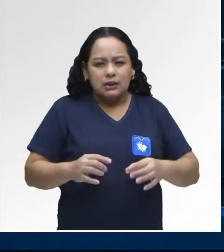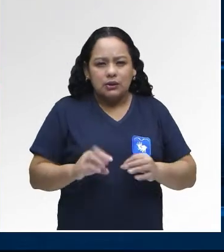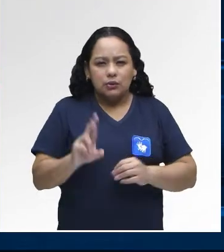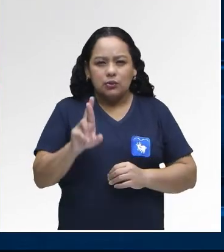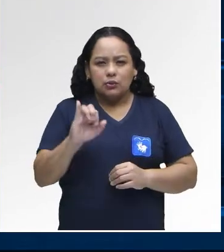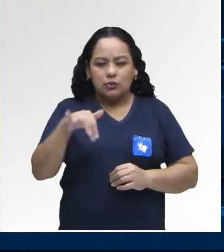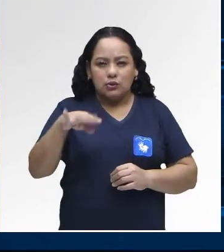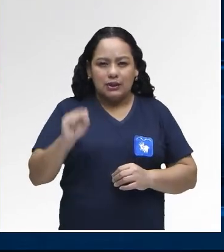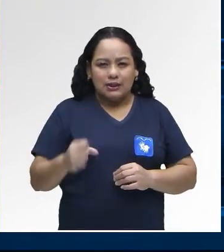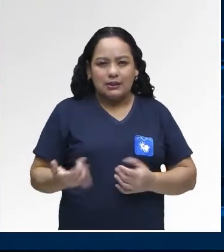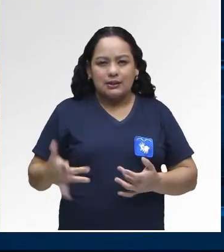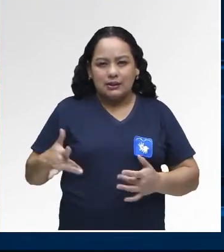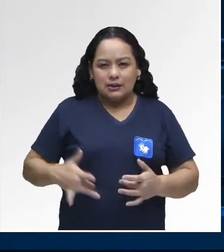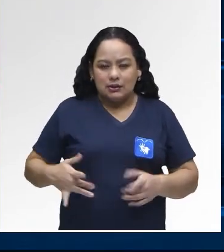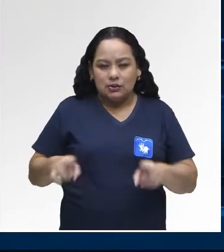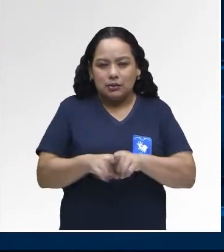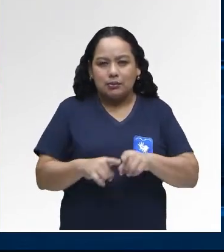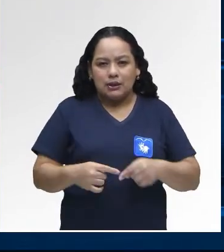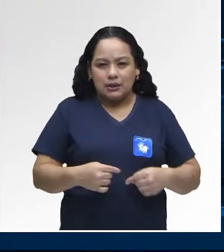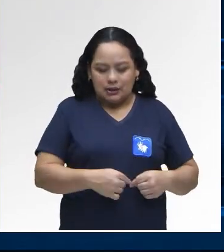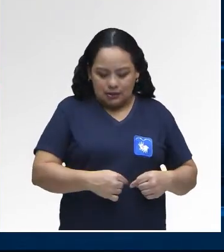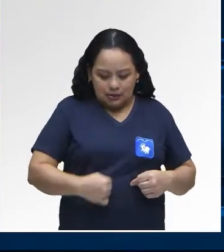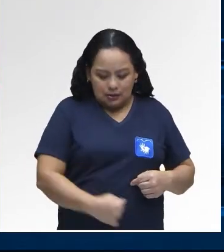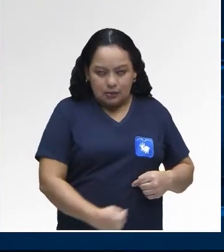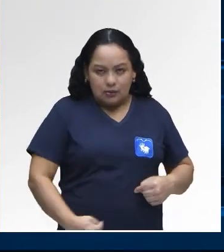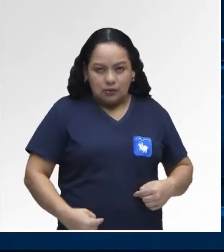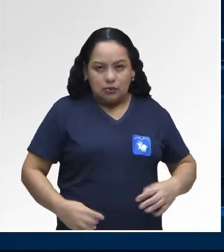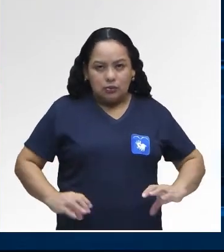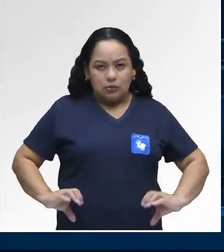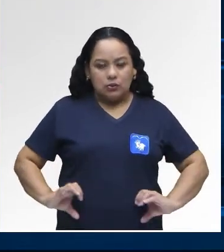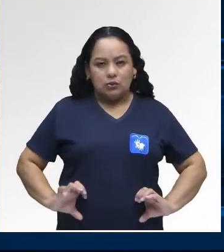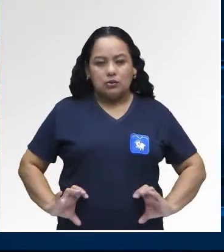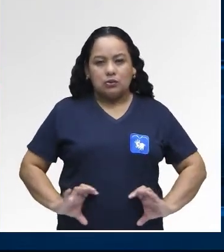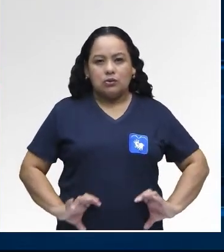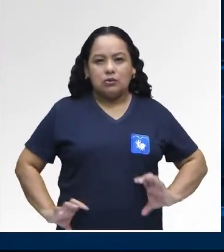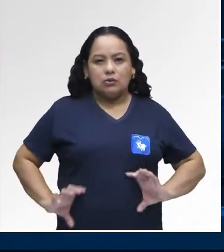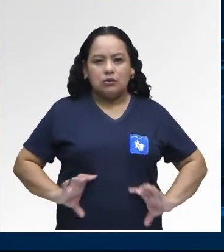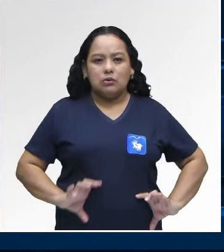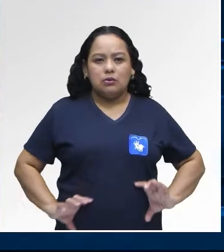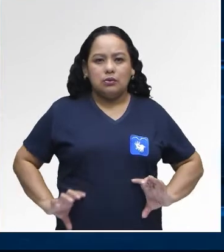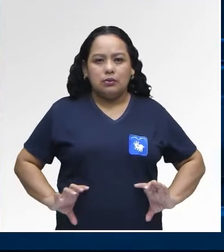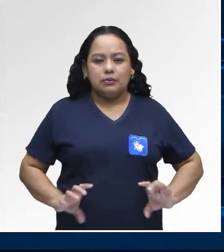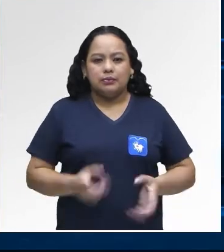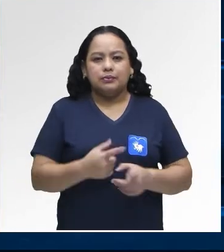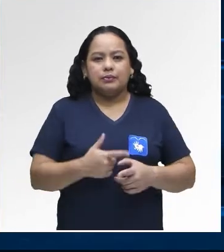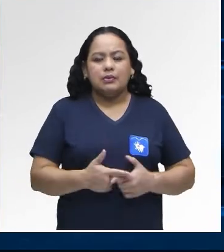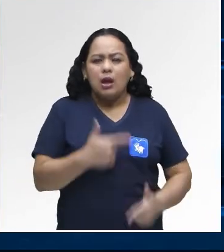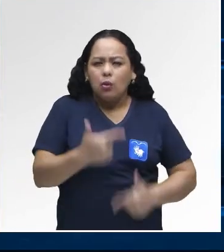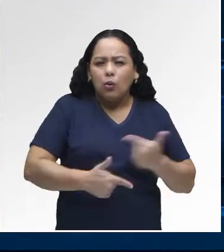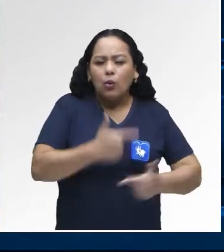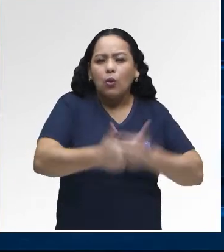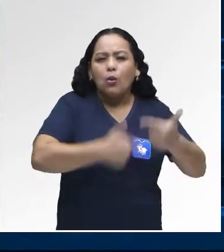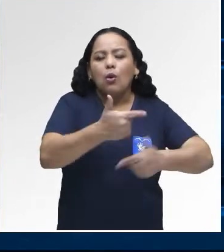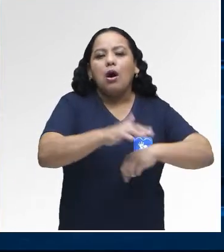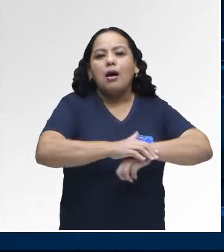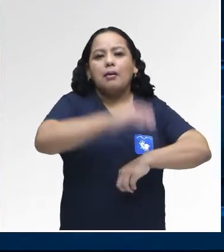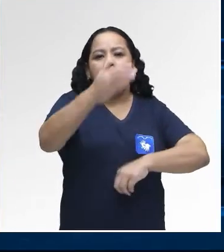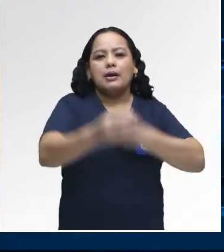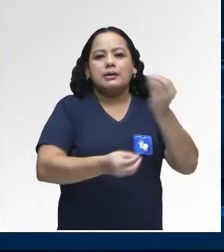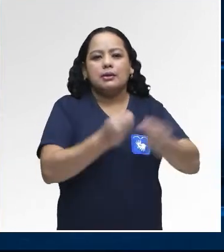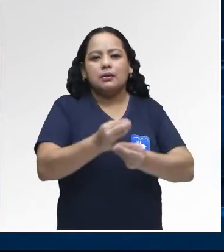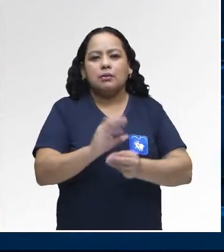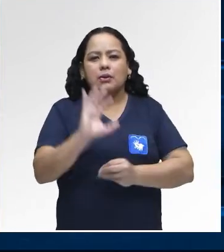aqui como remédios também, pode fazer com que os rins trabalhem mais e isso pode